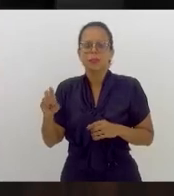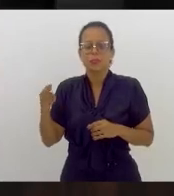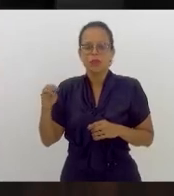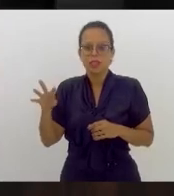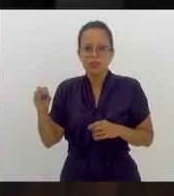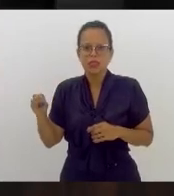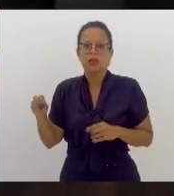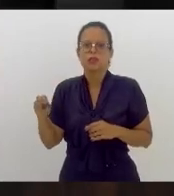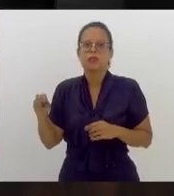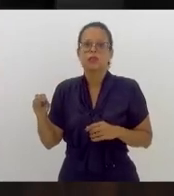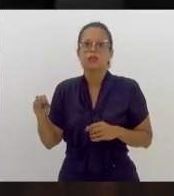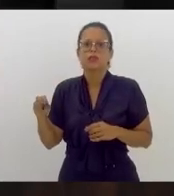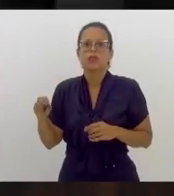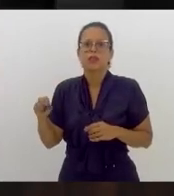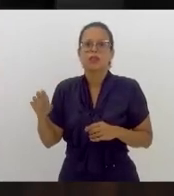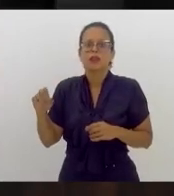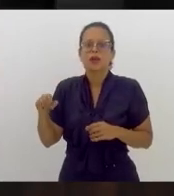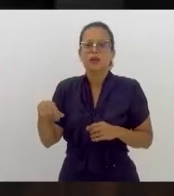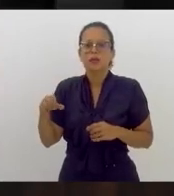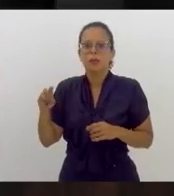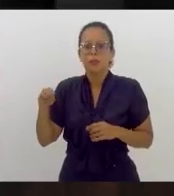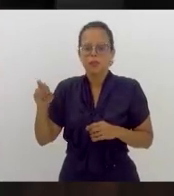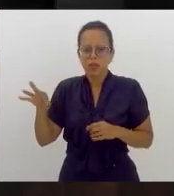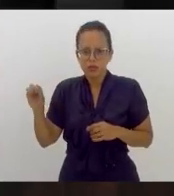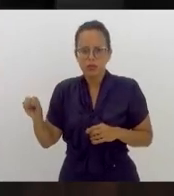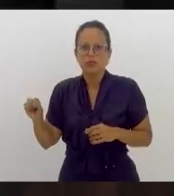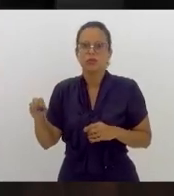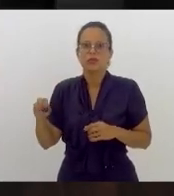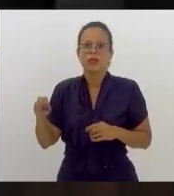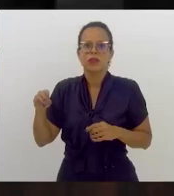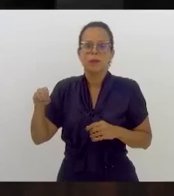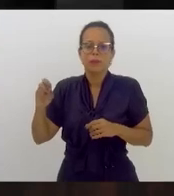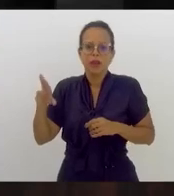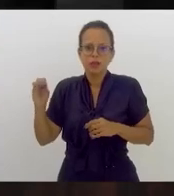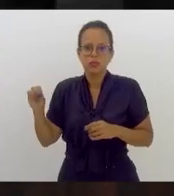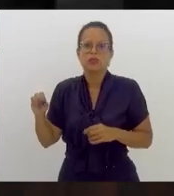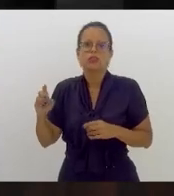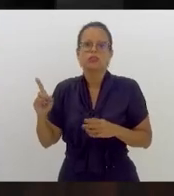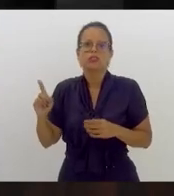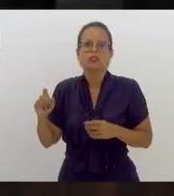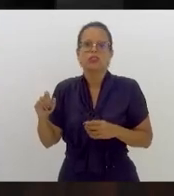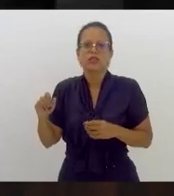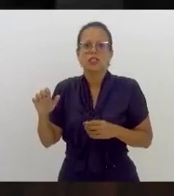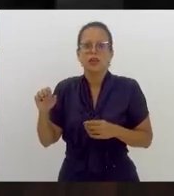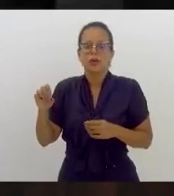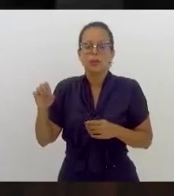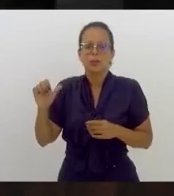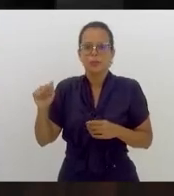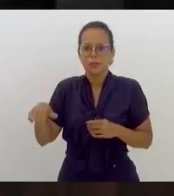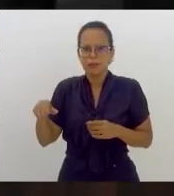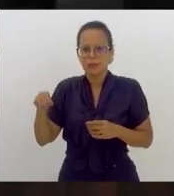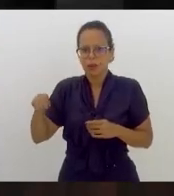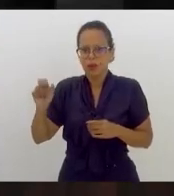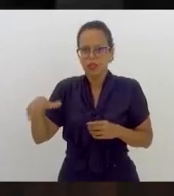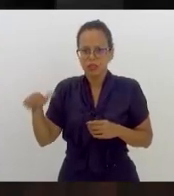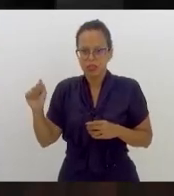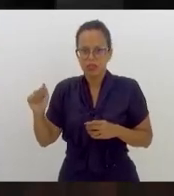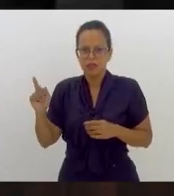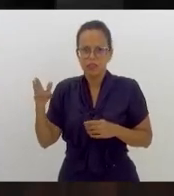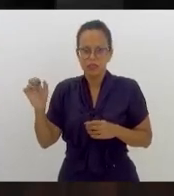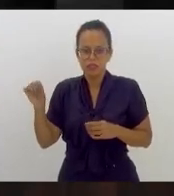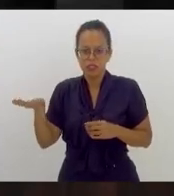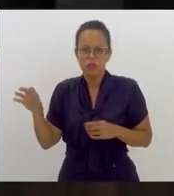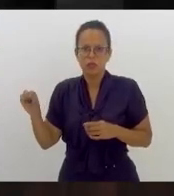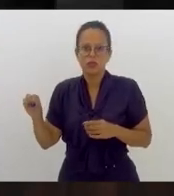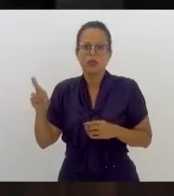Márcio Canela, deputado Márcio Gualberto, deputado Marcos Abraão, deputado Marcos Mille, deputado Max Lembro, deputado Mônica Francisco,